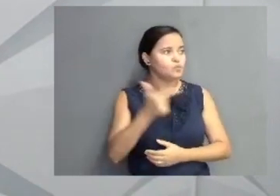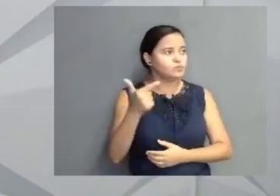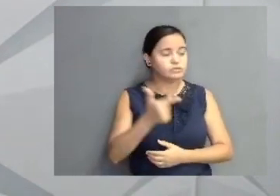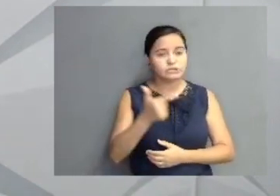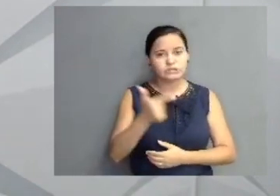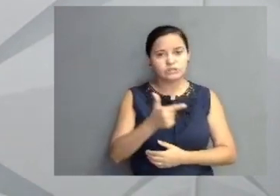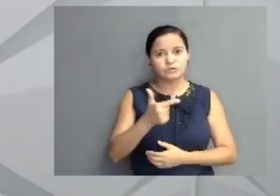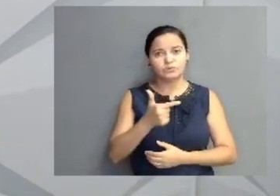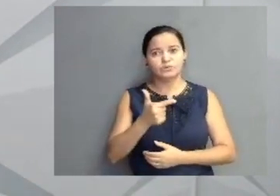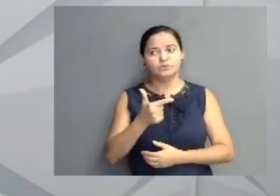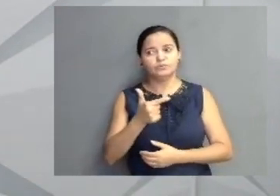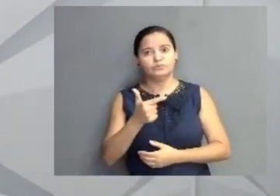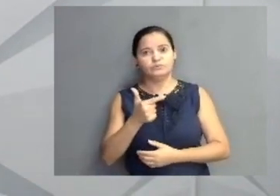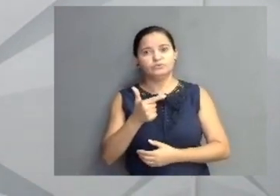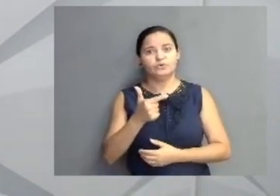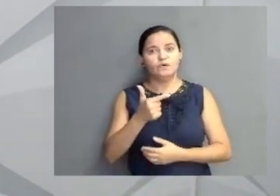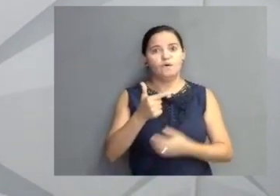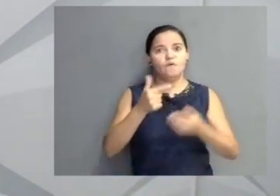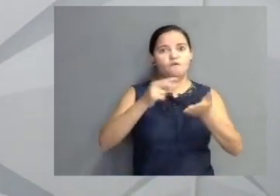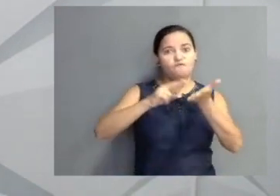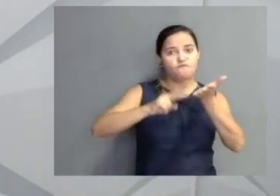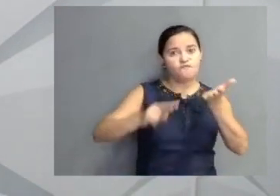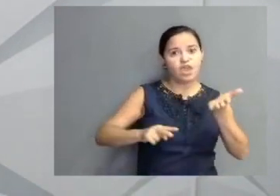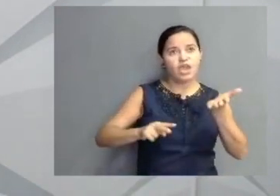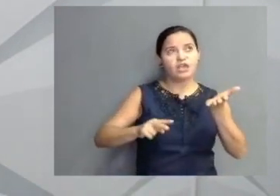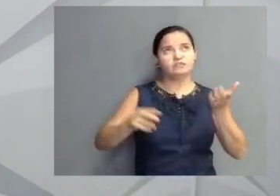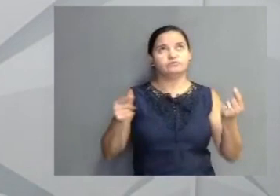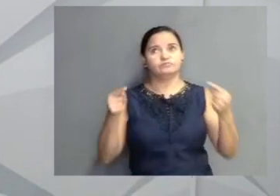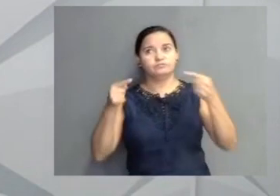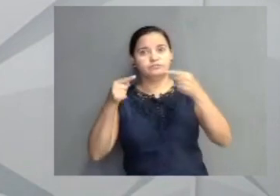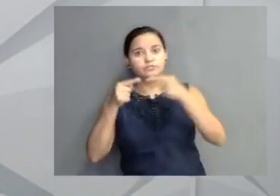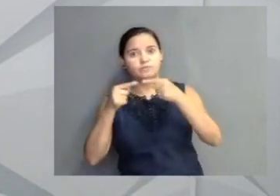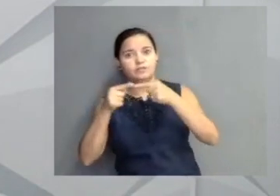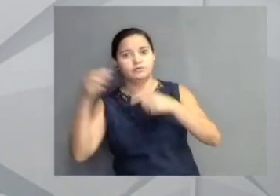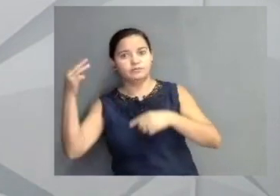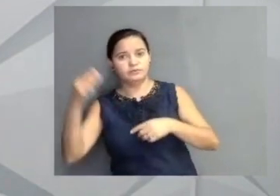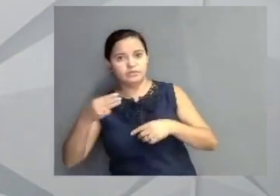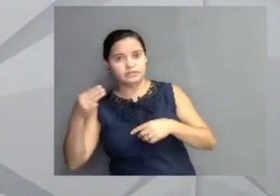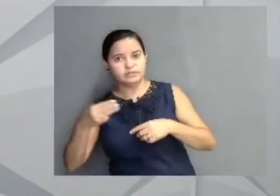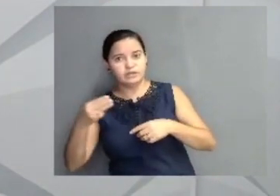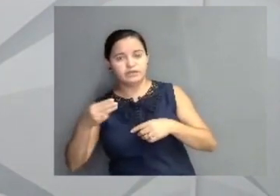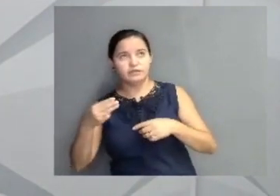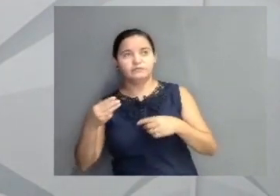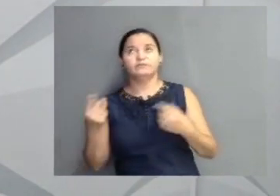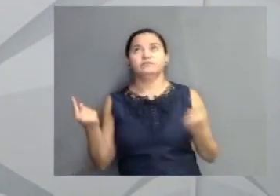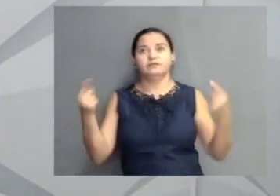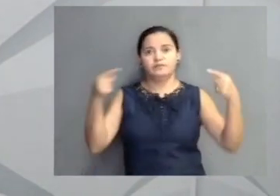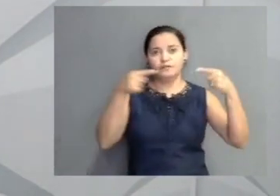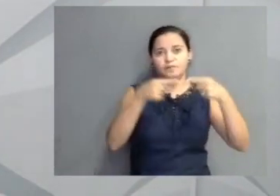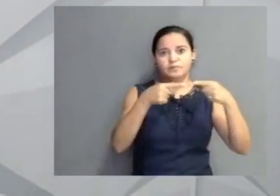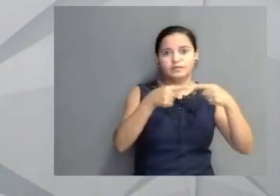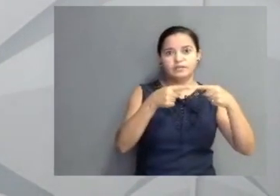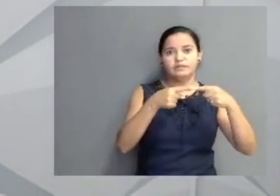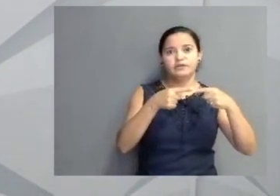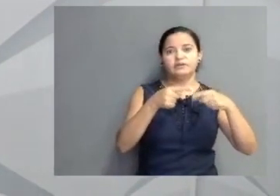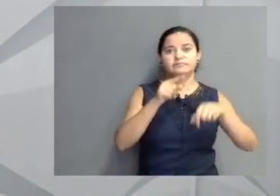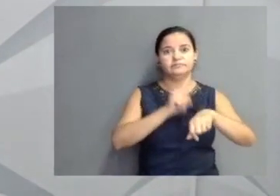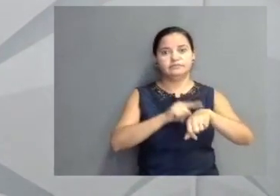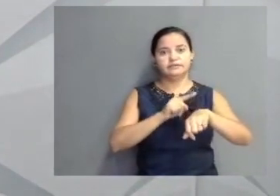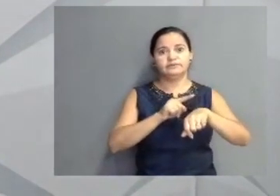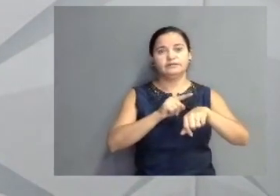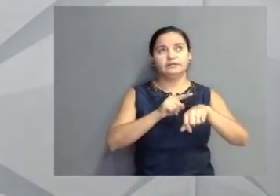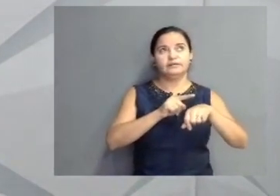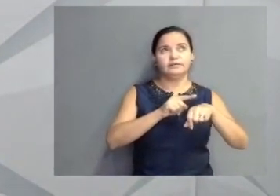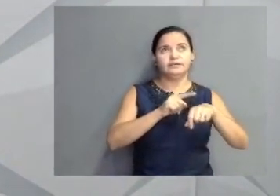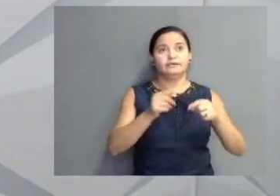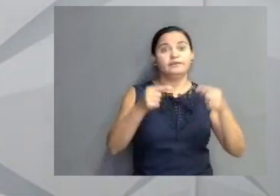com o terceiro, o sexto rima com o sétimo, que rima também com o décimo, e o oitavo rima com o nono. Se